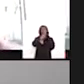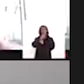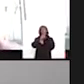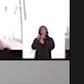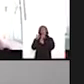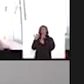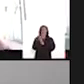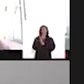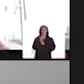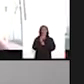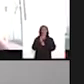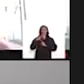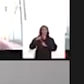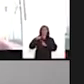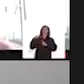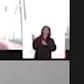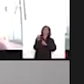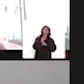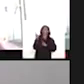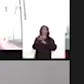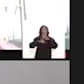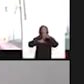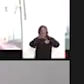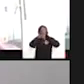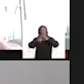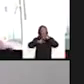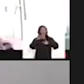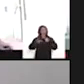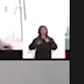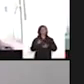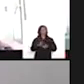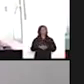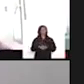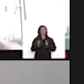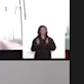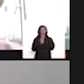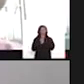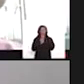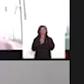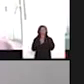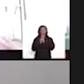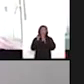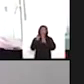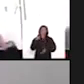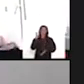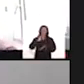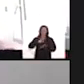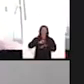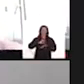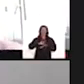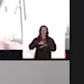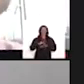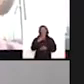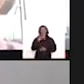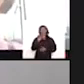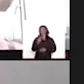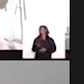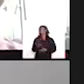a Adriana, o projeto recebeu 34 emendas. De qualquer forma, ele vai sair de pauta e ele não volta antes